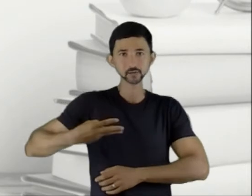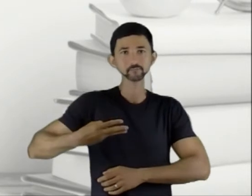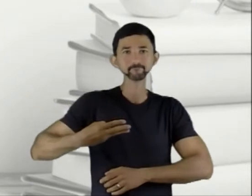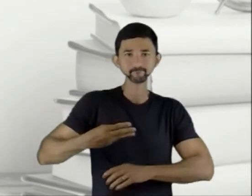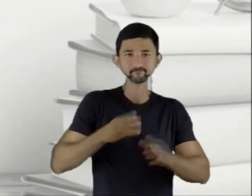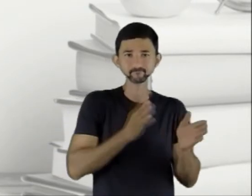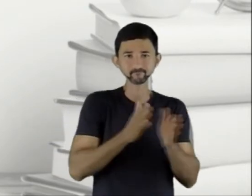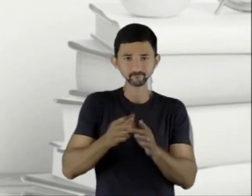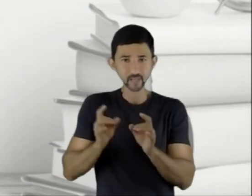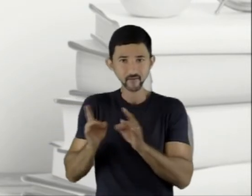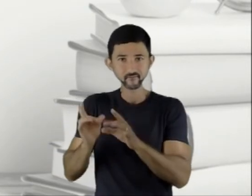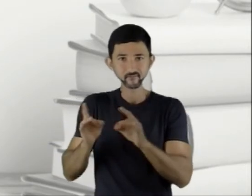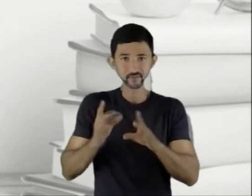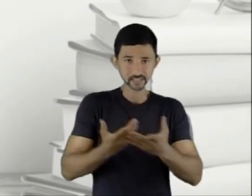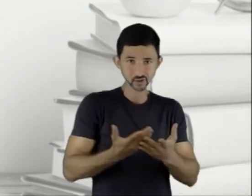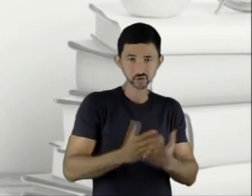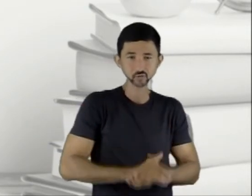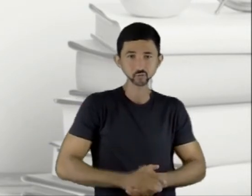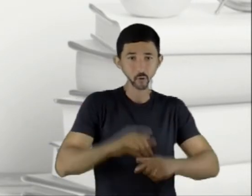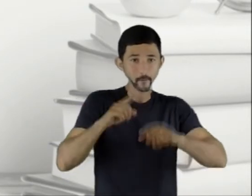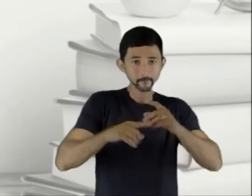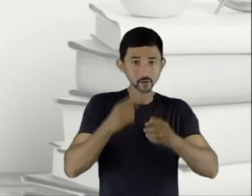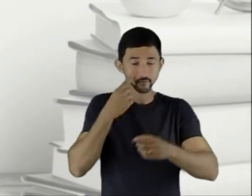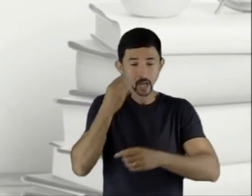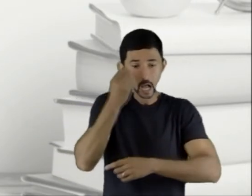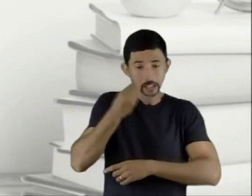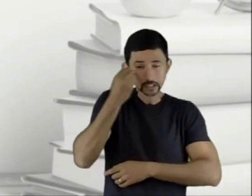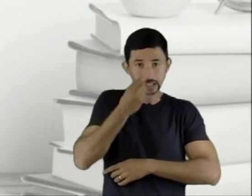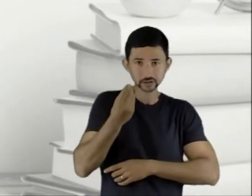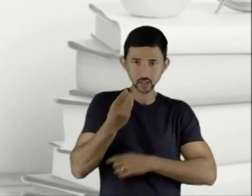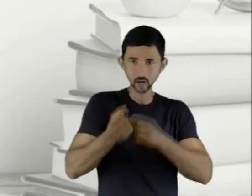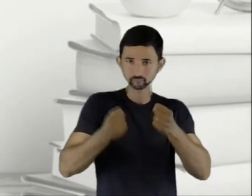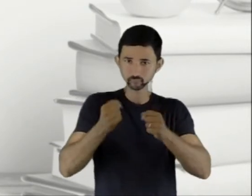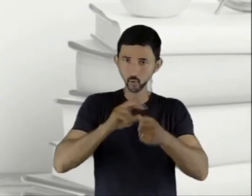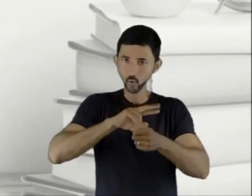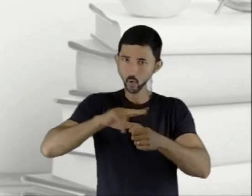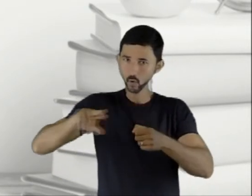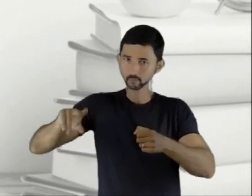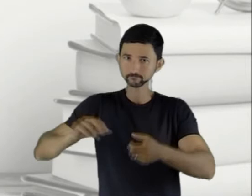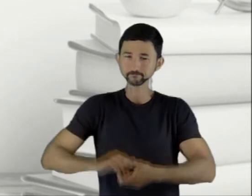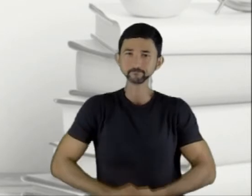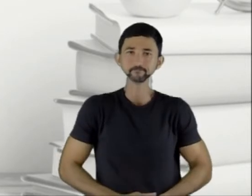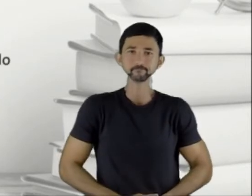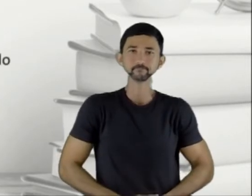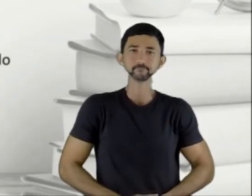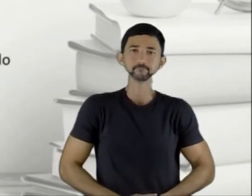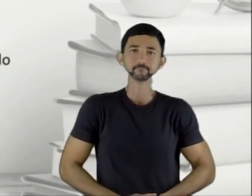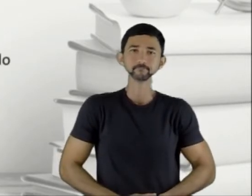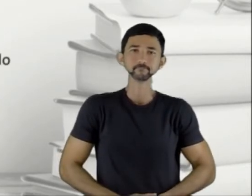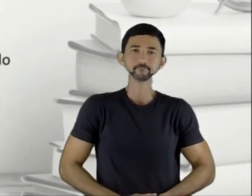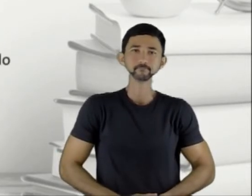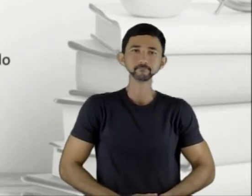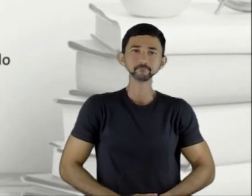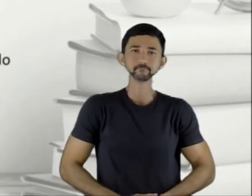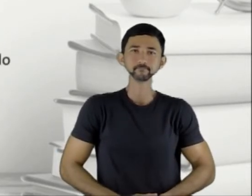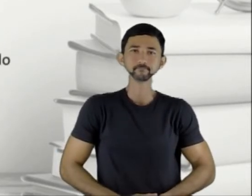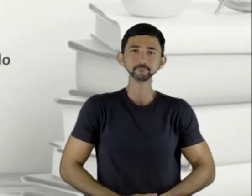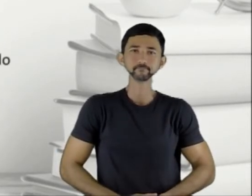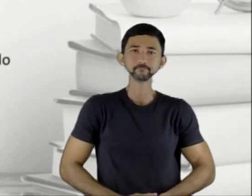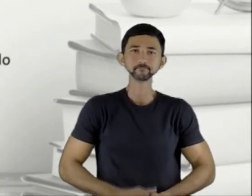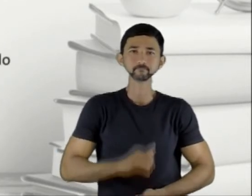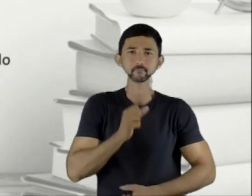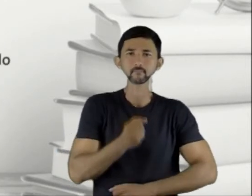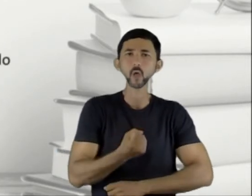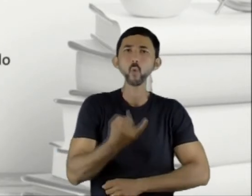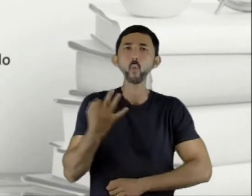você também ter esse cuidado quando for fazer análise. Vamos a um segundo questionamento. Quantos